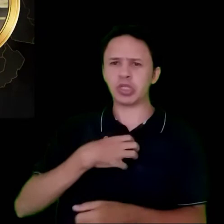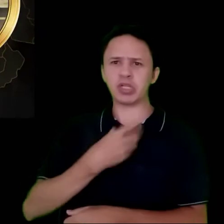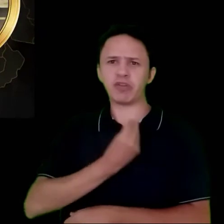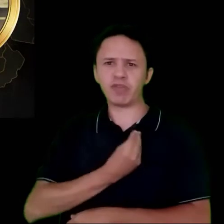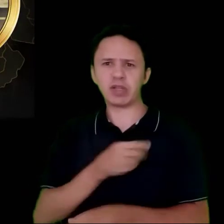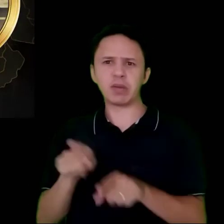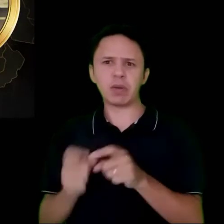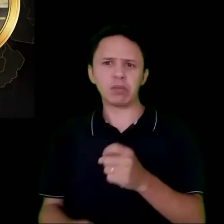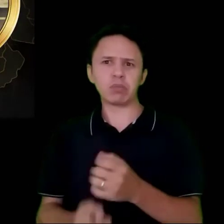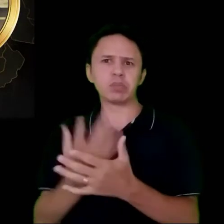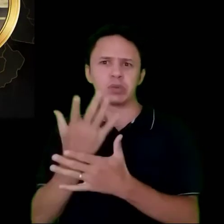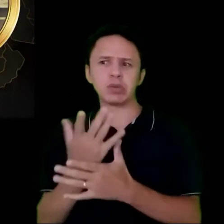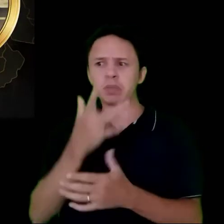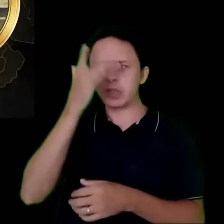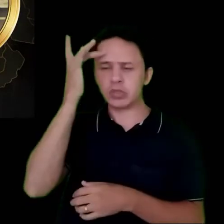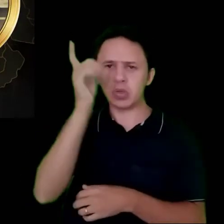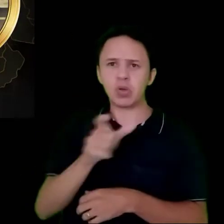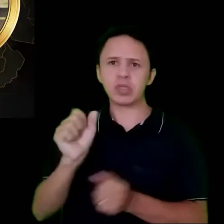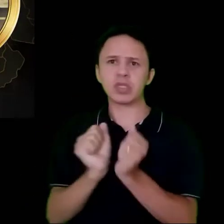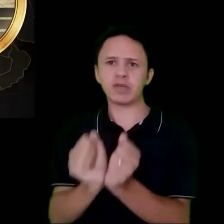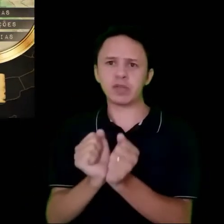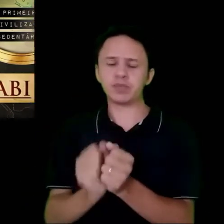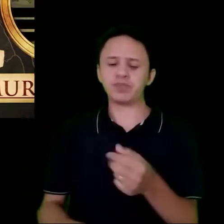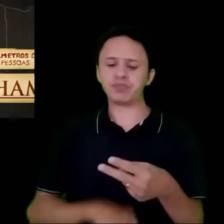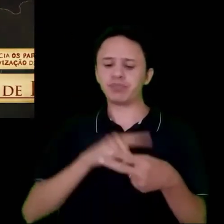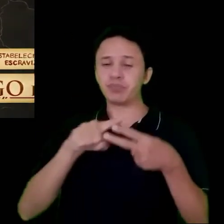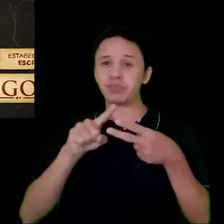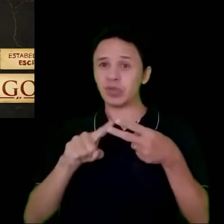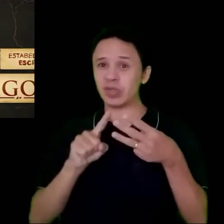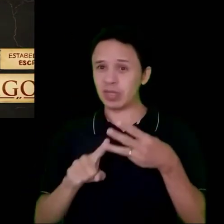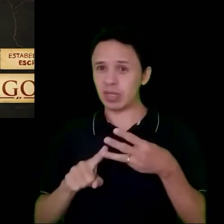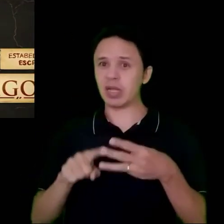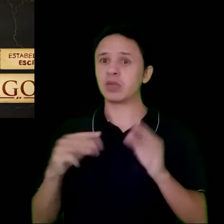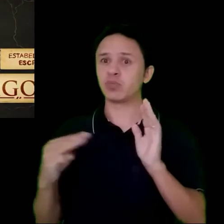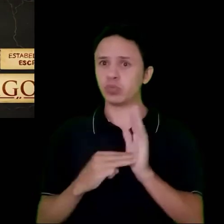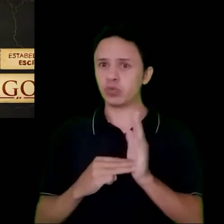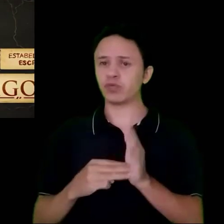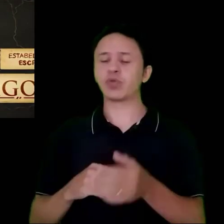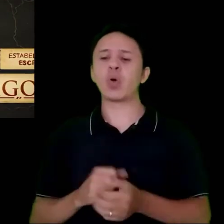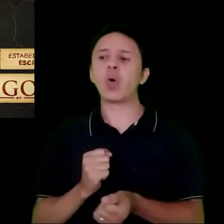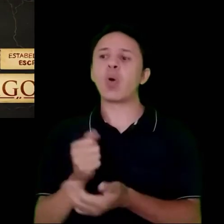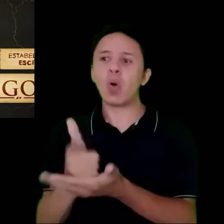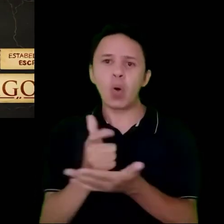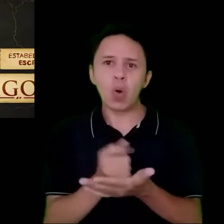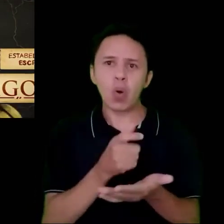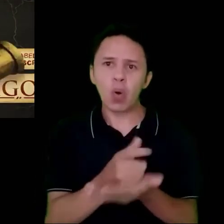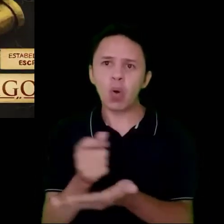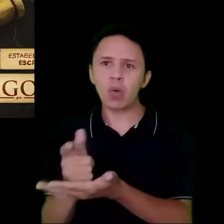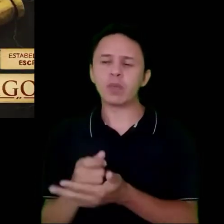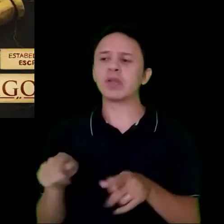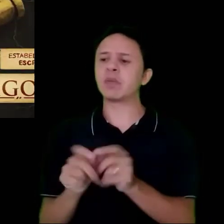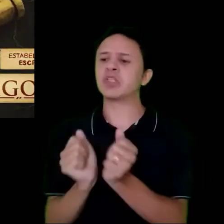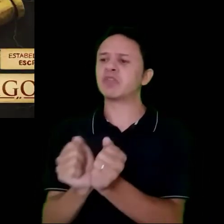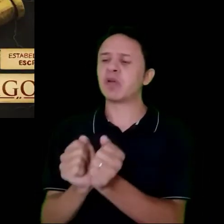de vida e origens daquele escravizado, com 3 possibilidades: a compra de um escravizado em mercados portuários, a